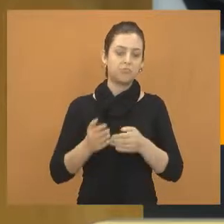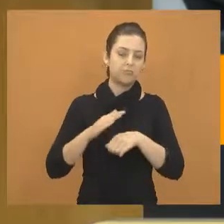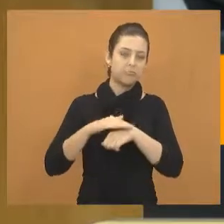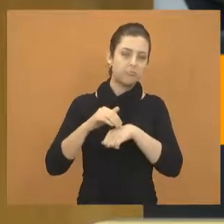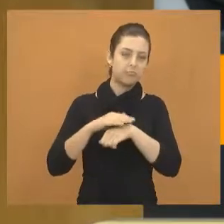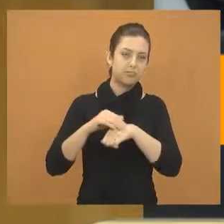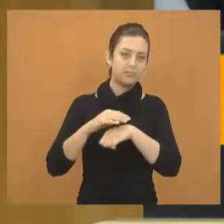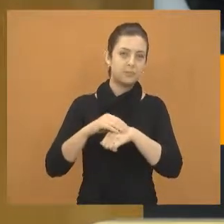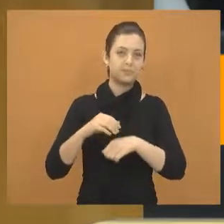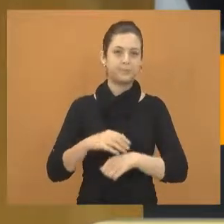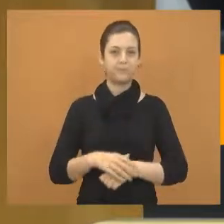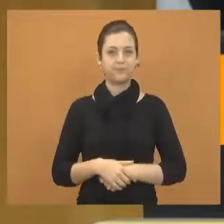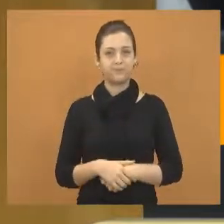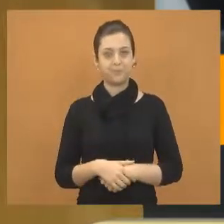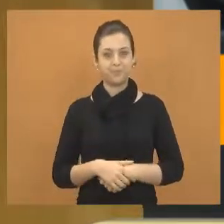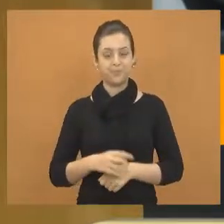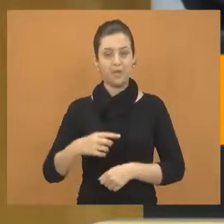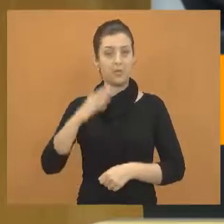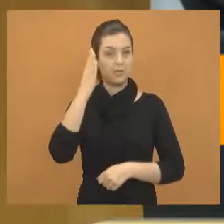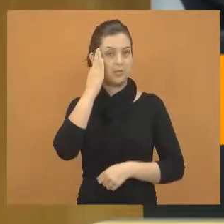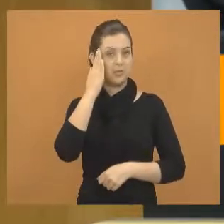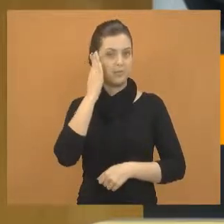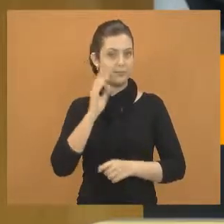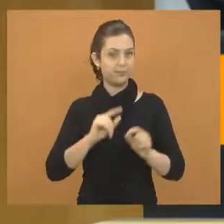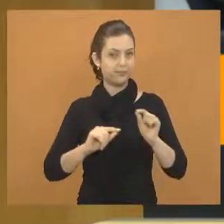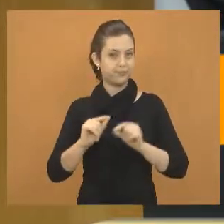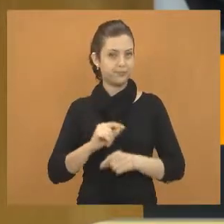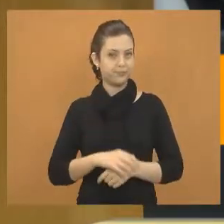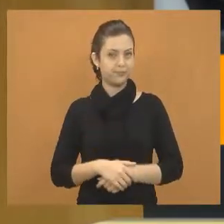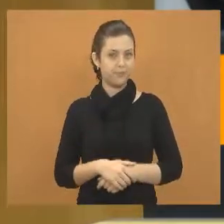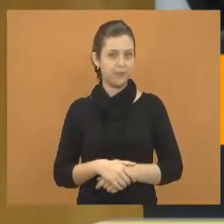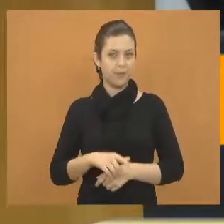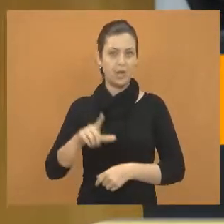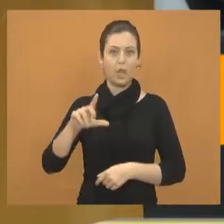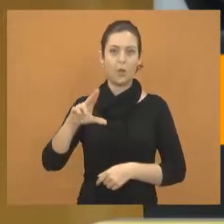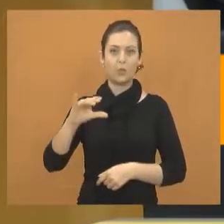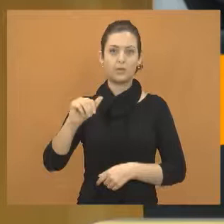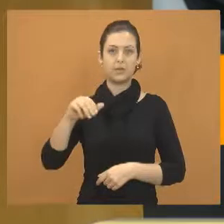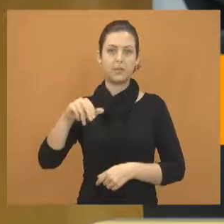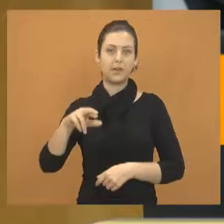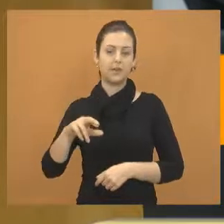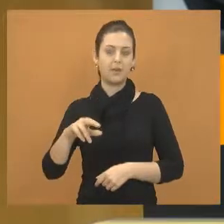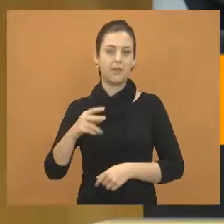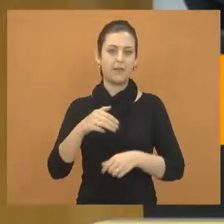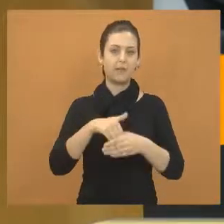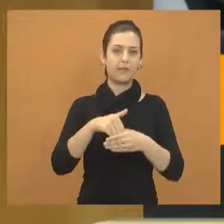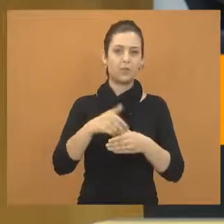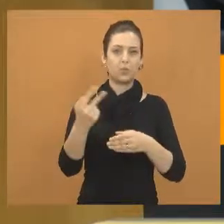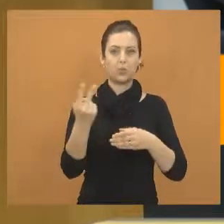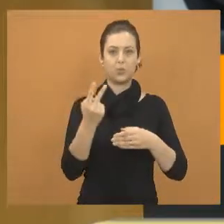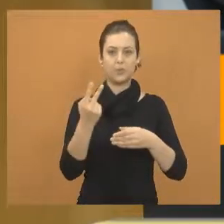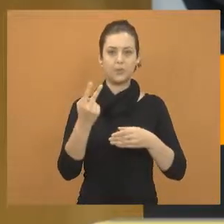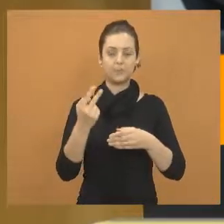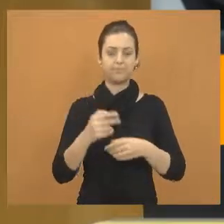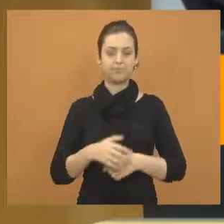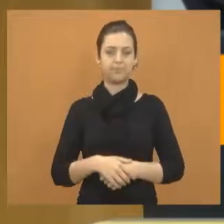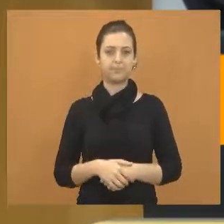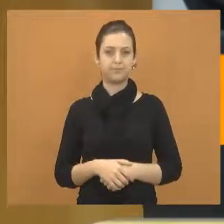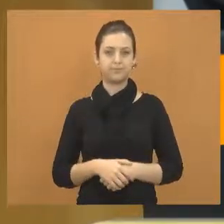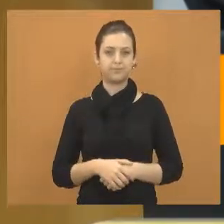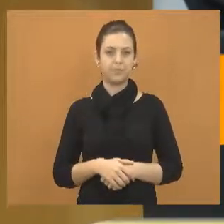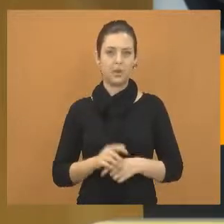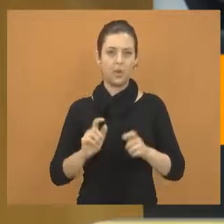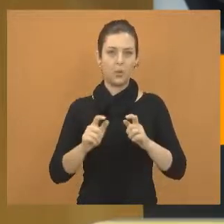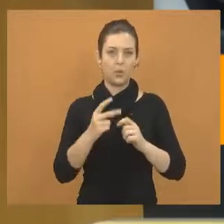carinho, né? Nós sabemos que, como a Lucimar falou, são em duas votações, mas a gente tem